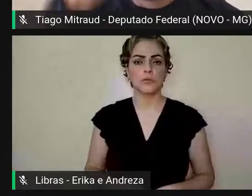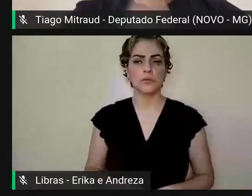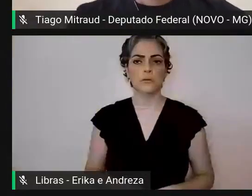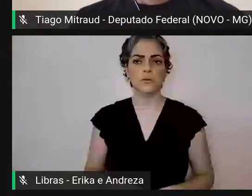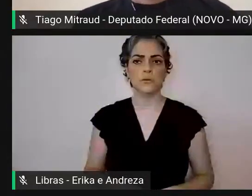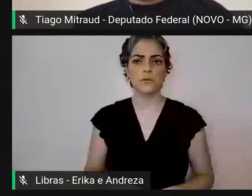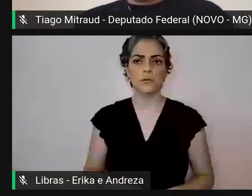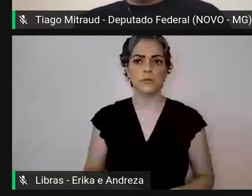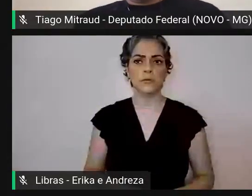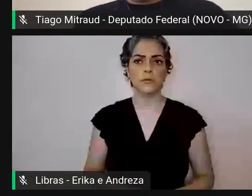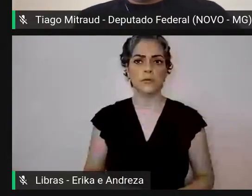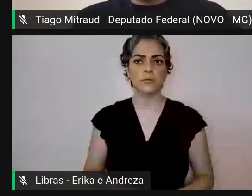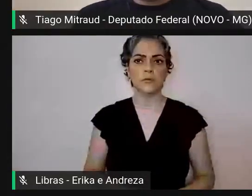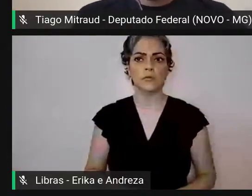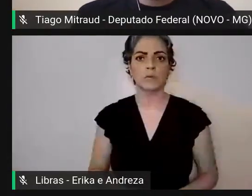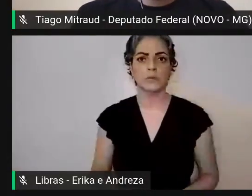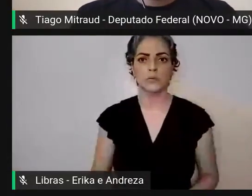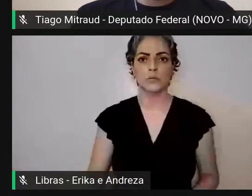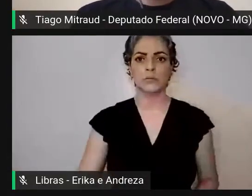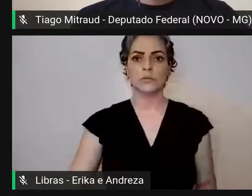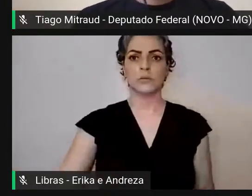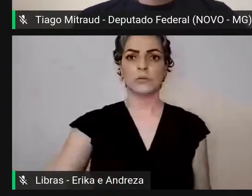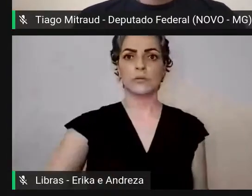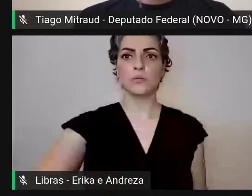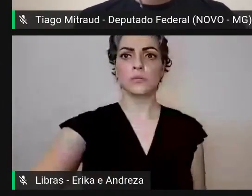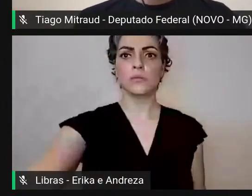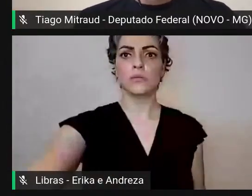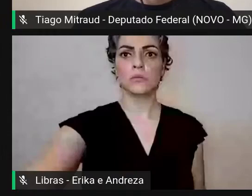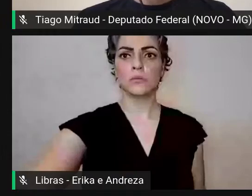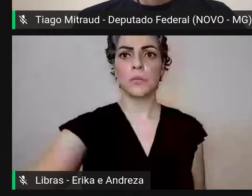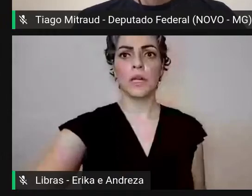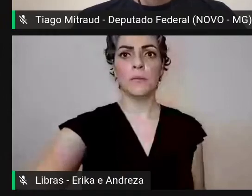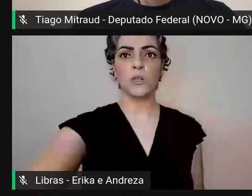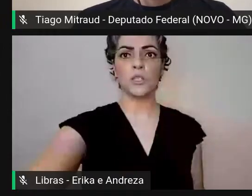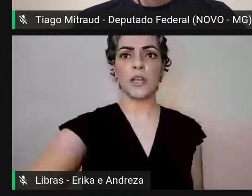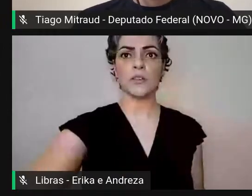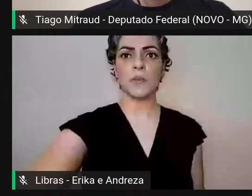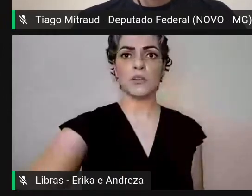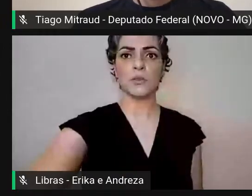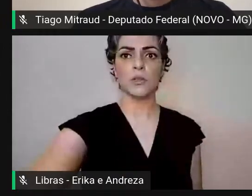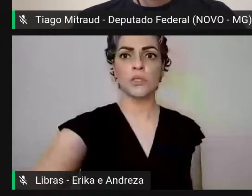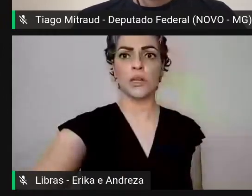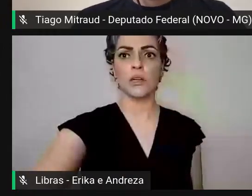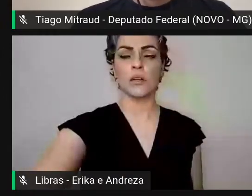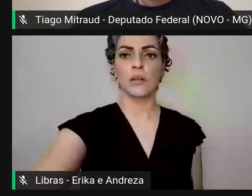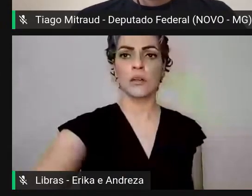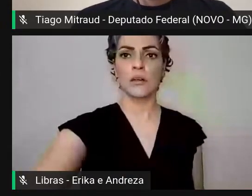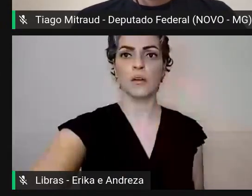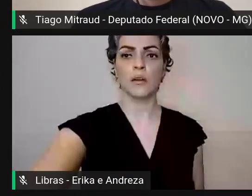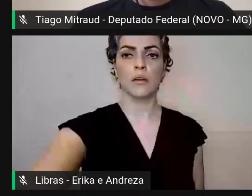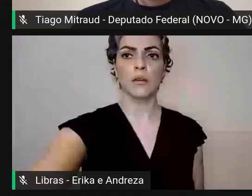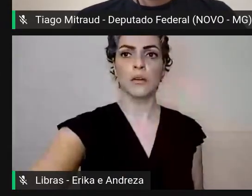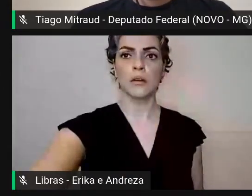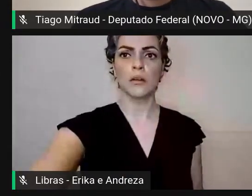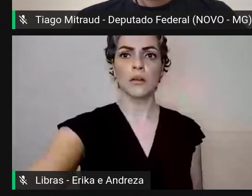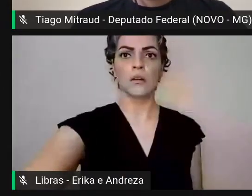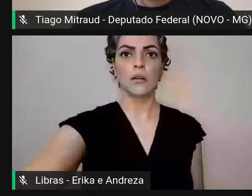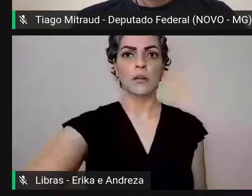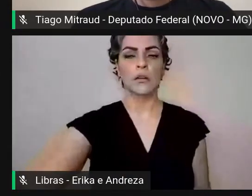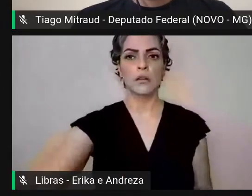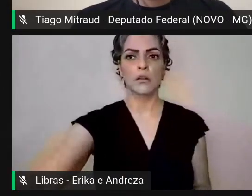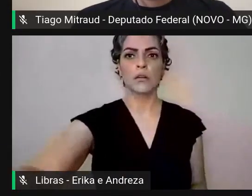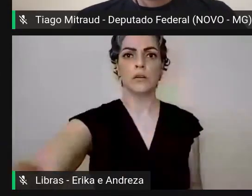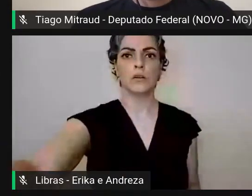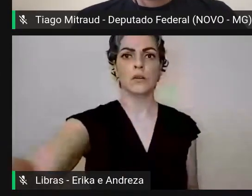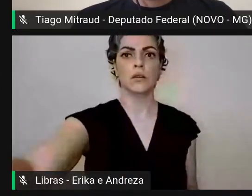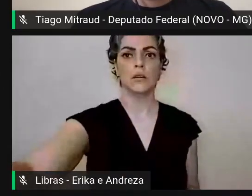considerados carreiras típicas de Estado. Porque a PEC, ela diz que nós vamos definir que só as carreiras típicas de